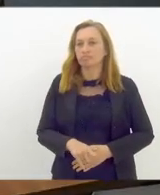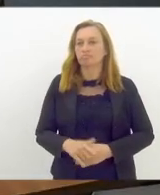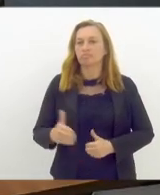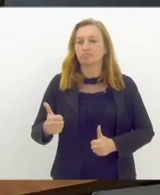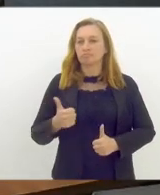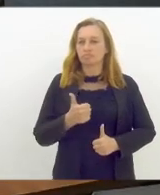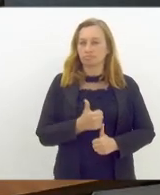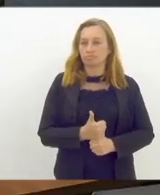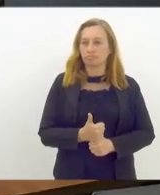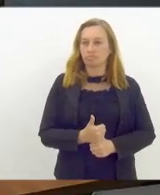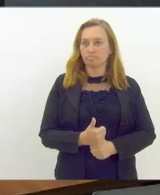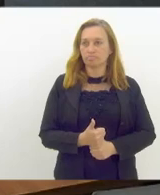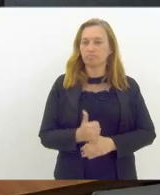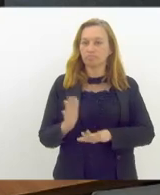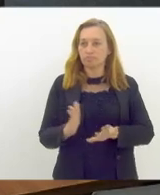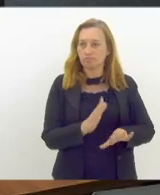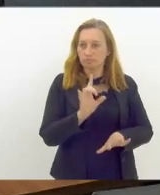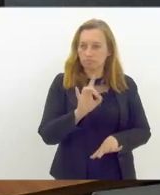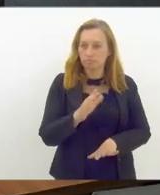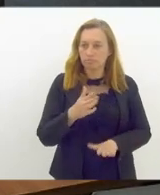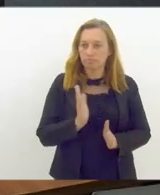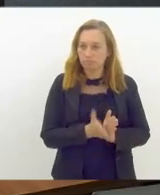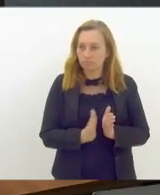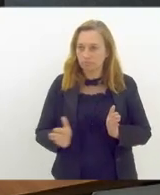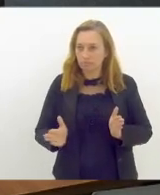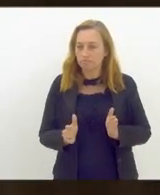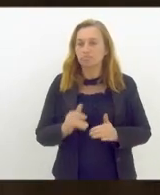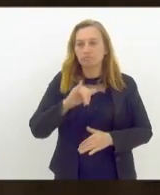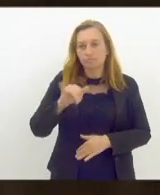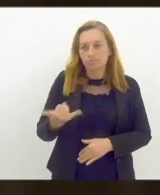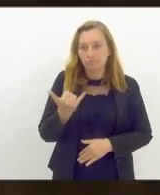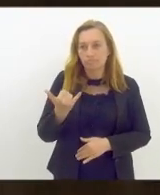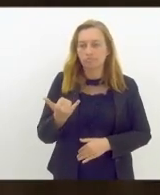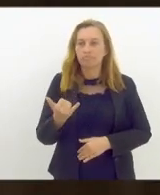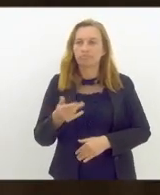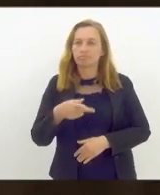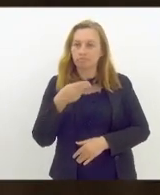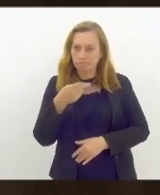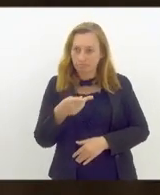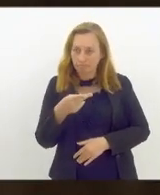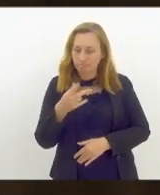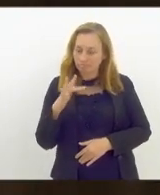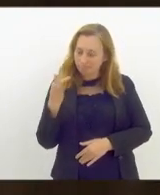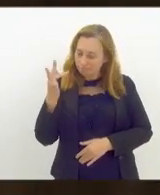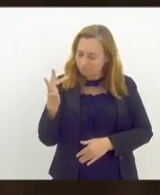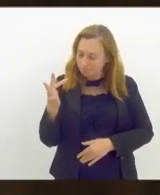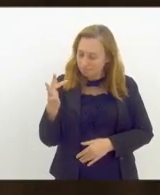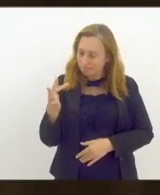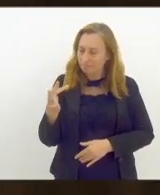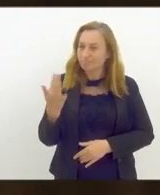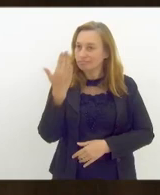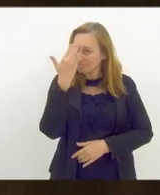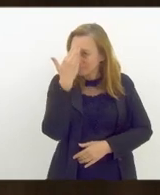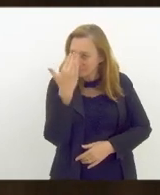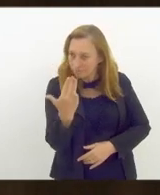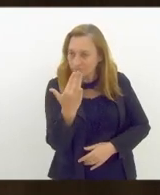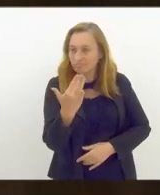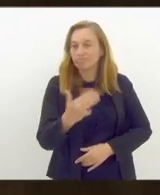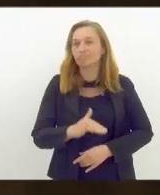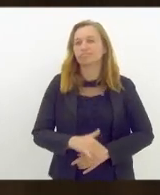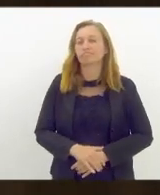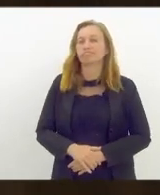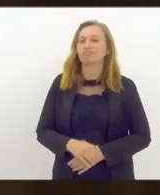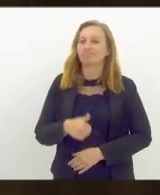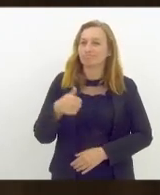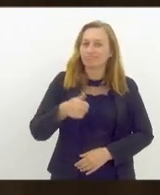passando... Senhor presidente, só pela ordem, aproveitar o ensejo para fazer um brevíssimo agradecimento.